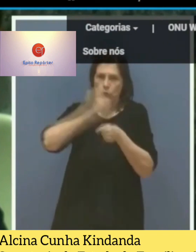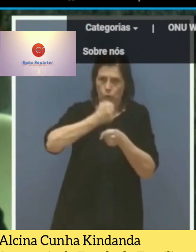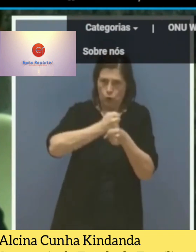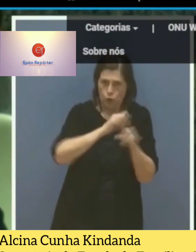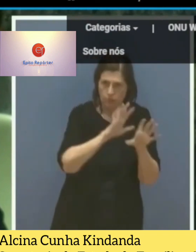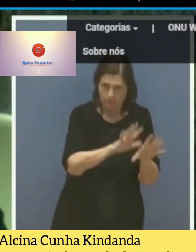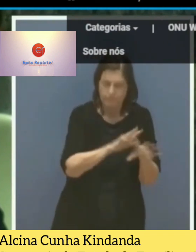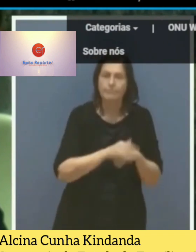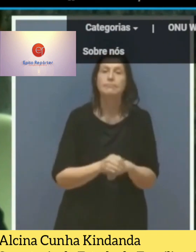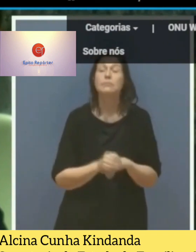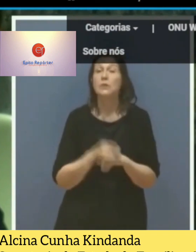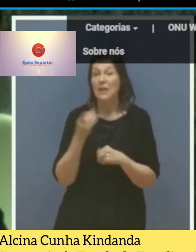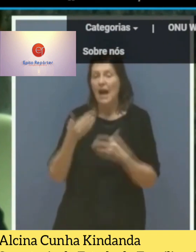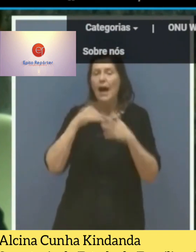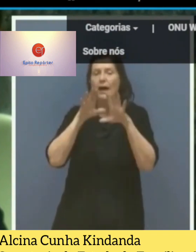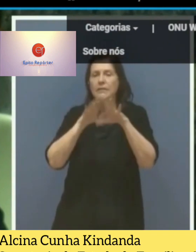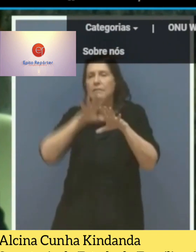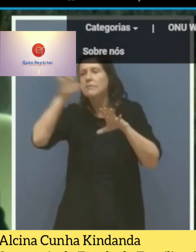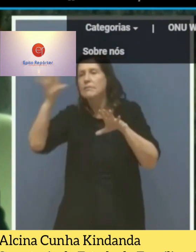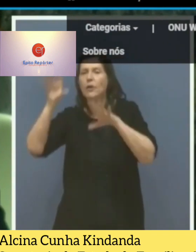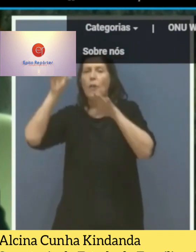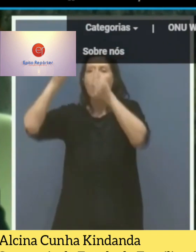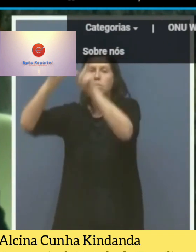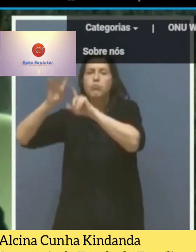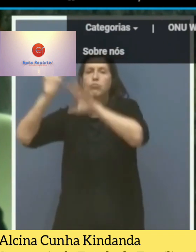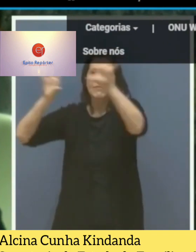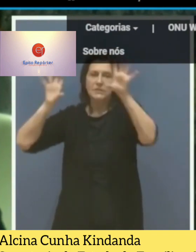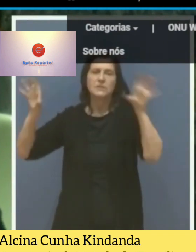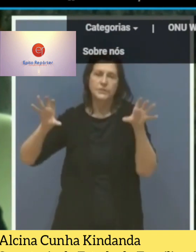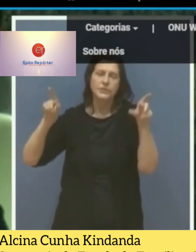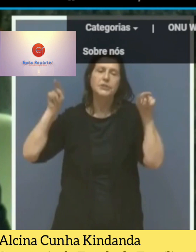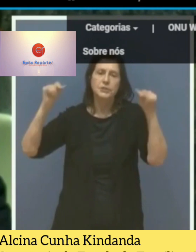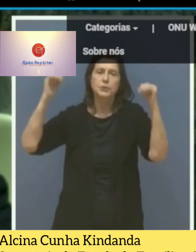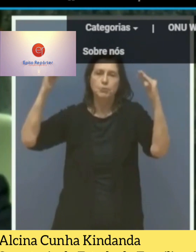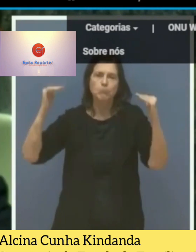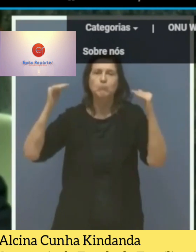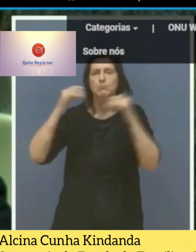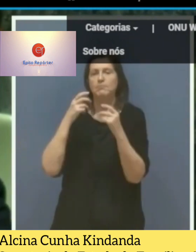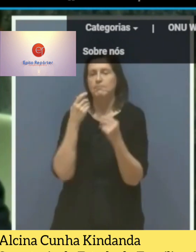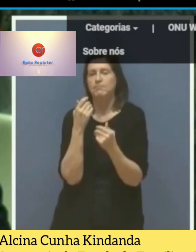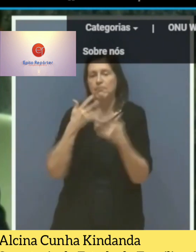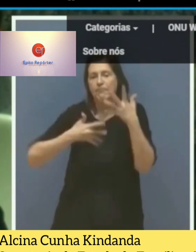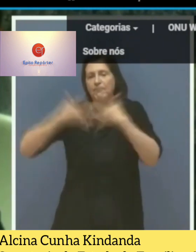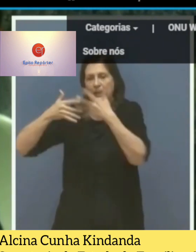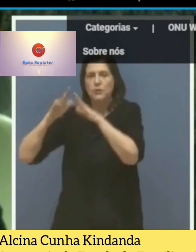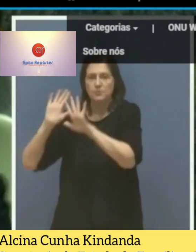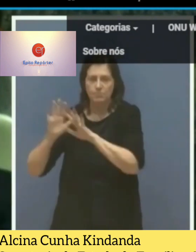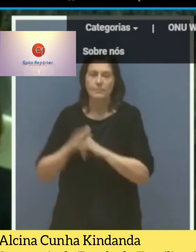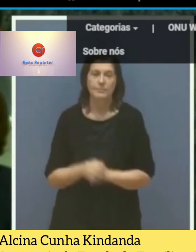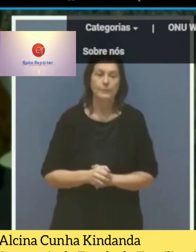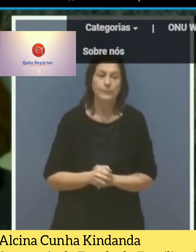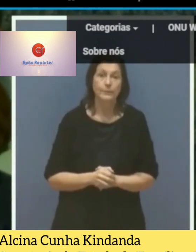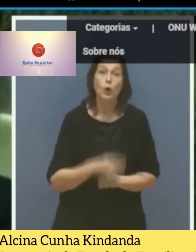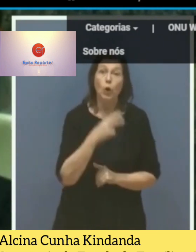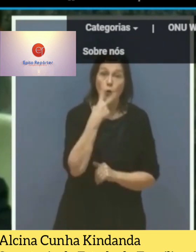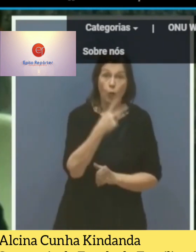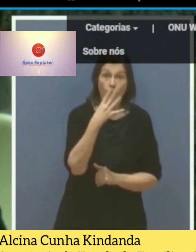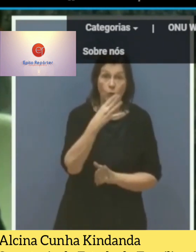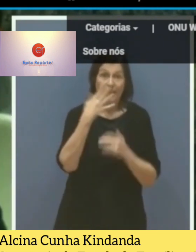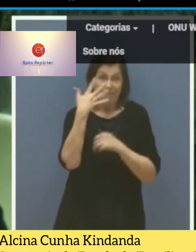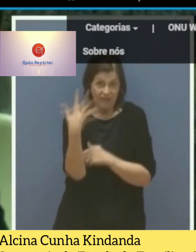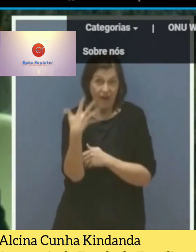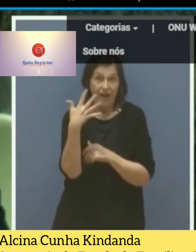províncias do país realçamos que 245 pessoas com deficiência dos quais 145 homens